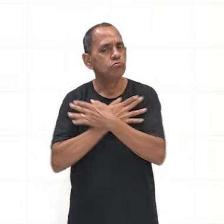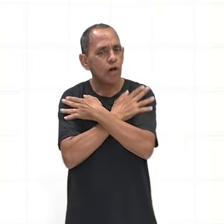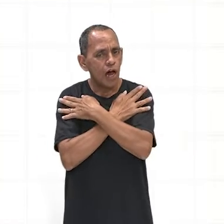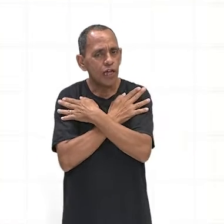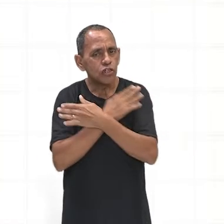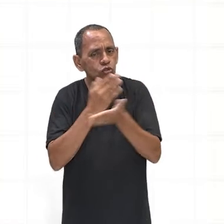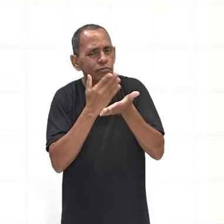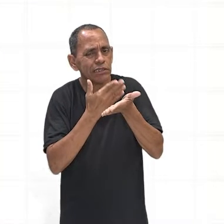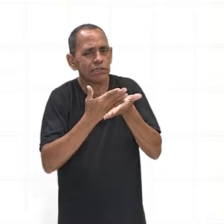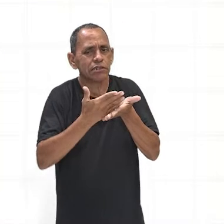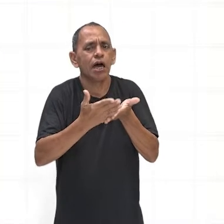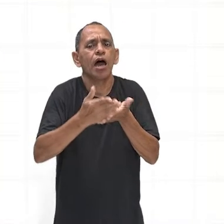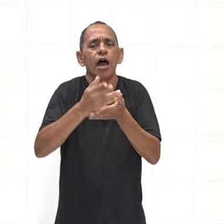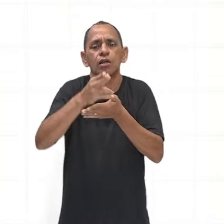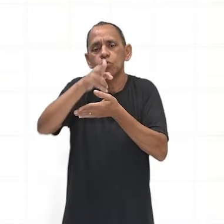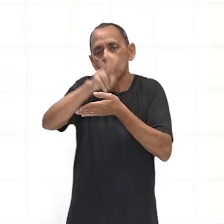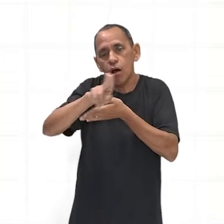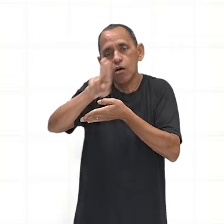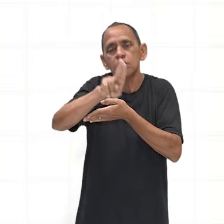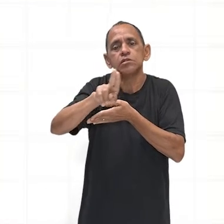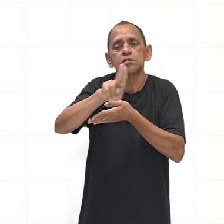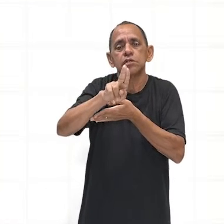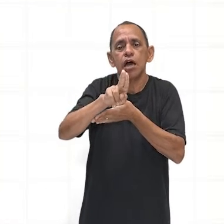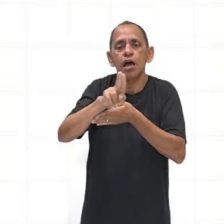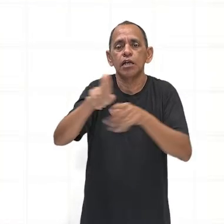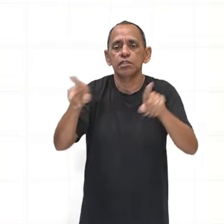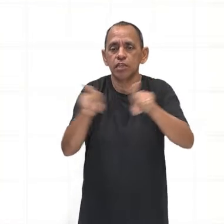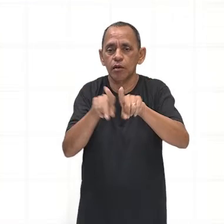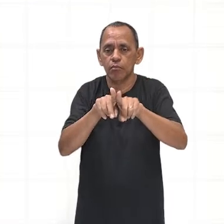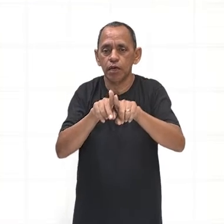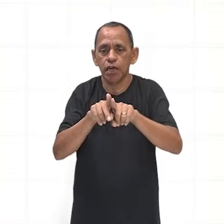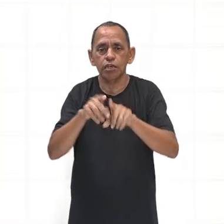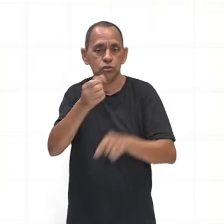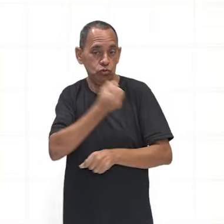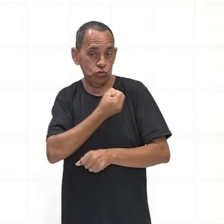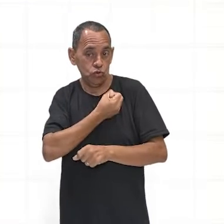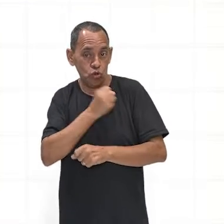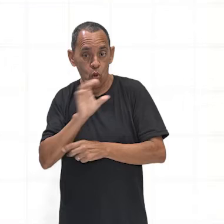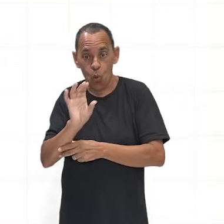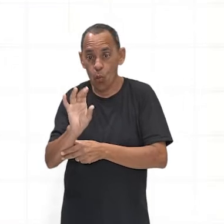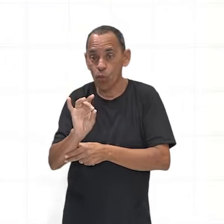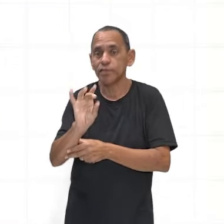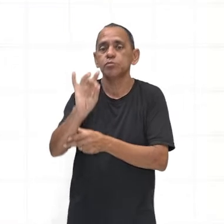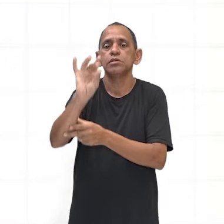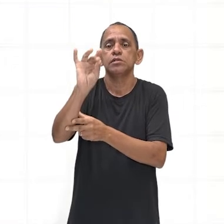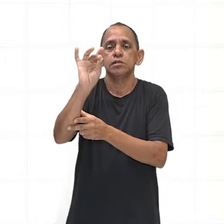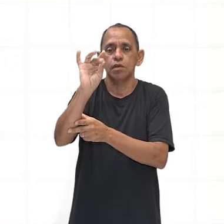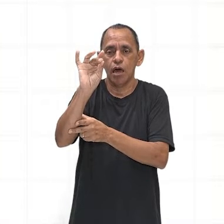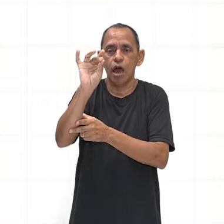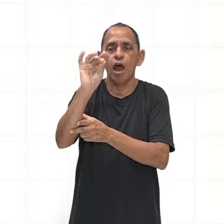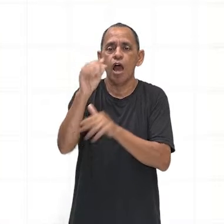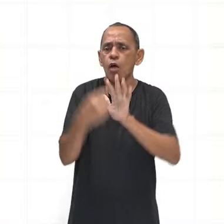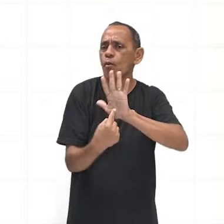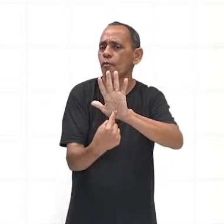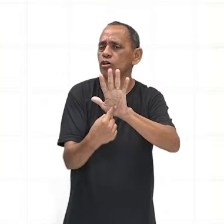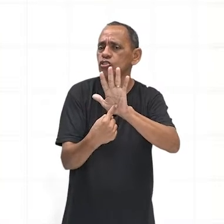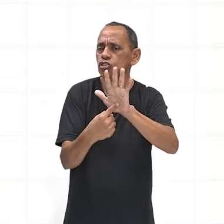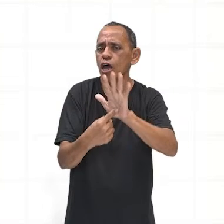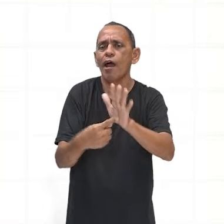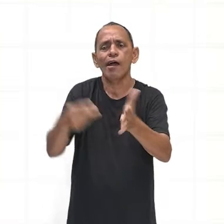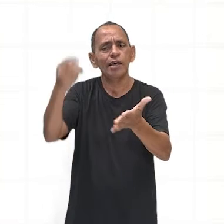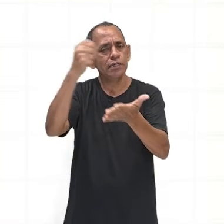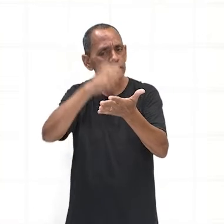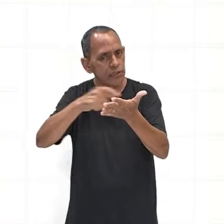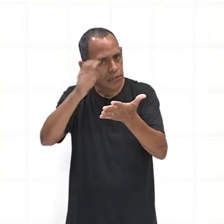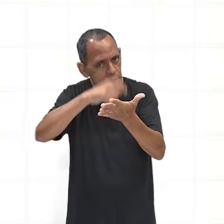símbolos especiais para representar os números em desenhos e textos, tá?